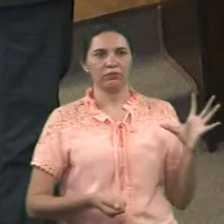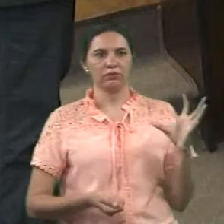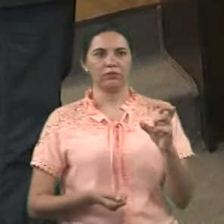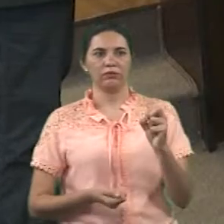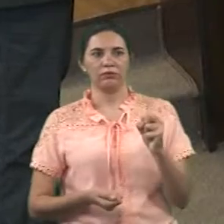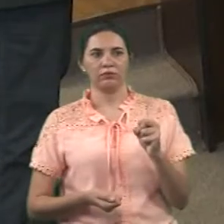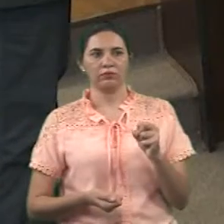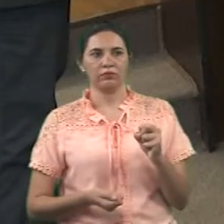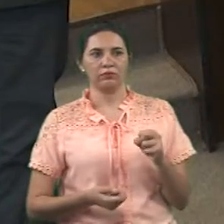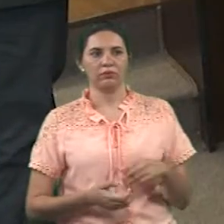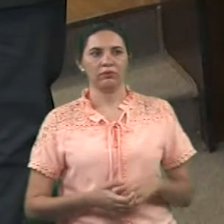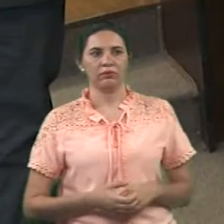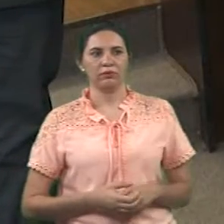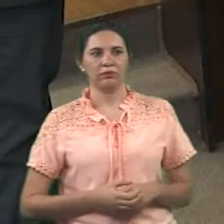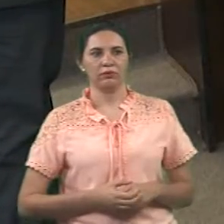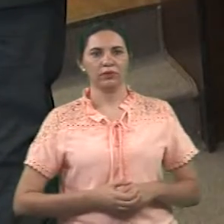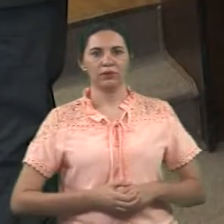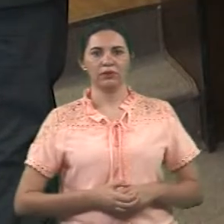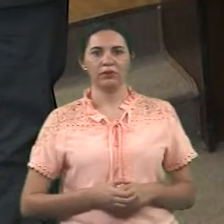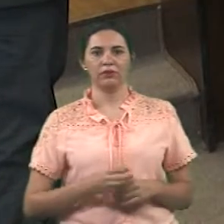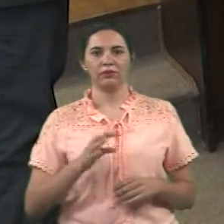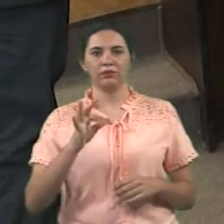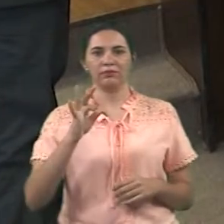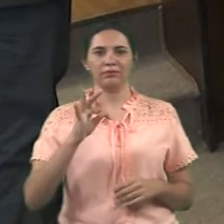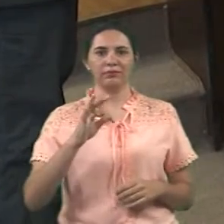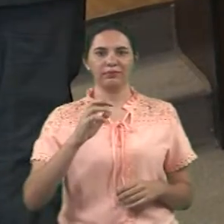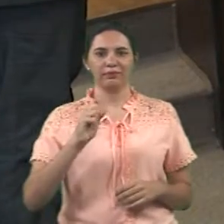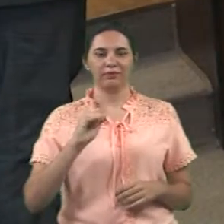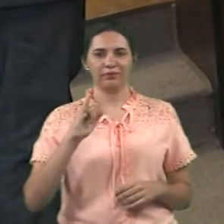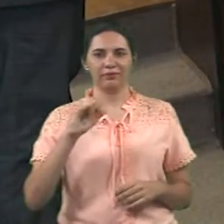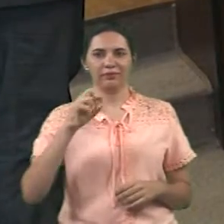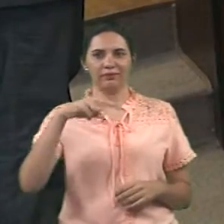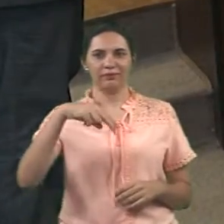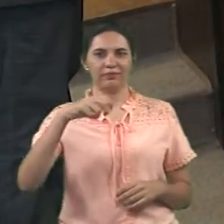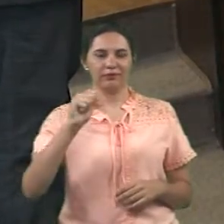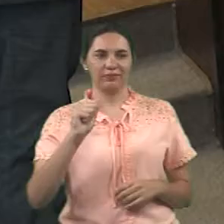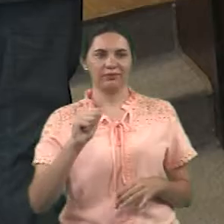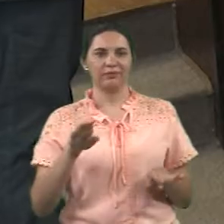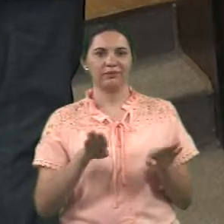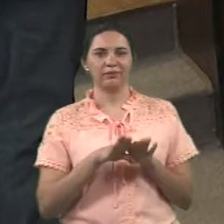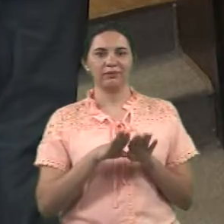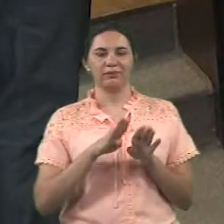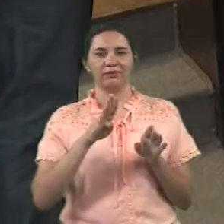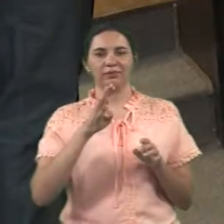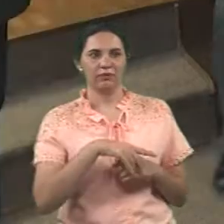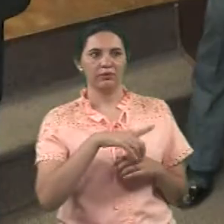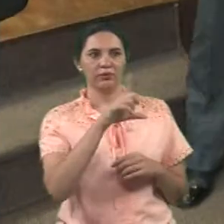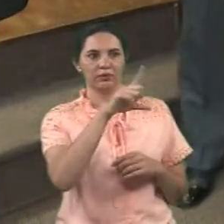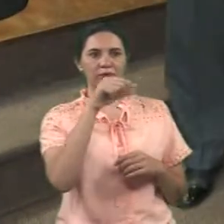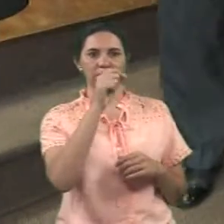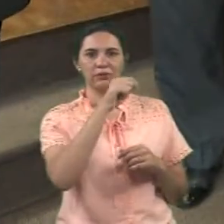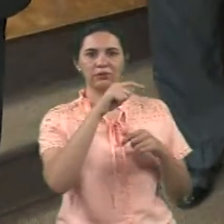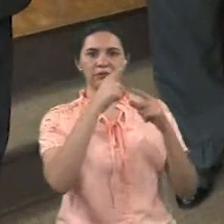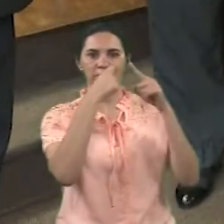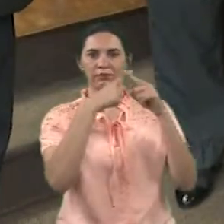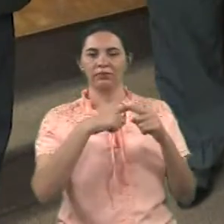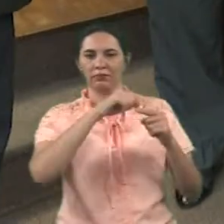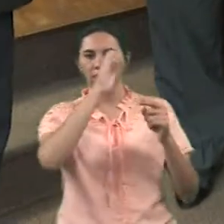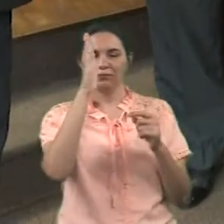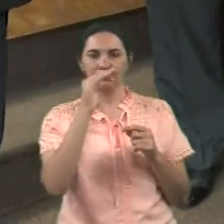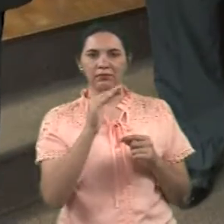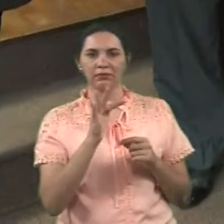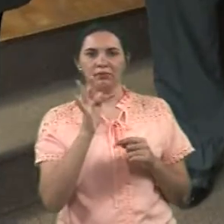Oi Patrícia Tayná catalã e a Beatriz narazaki a